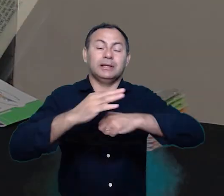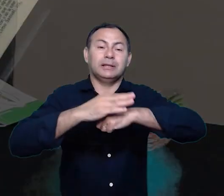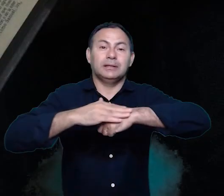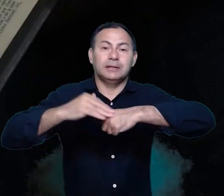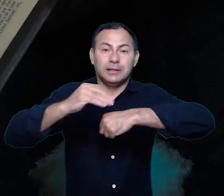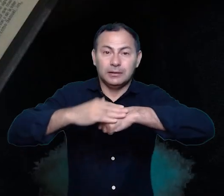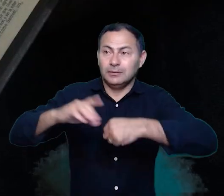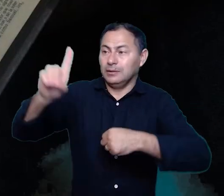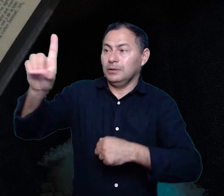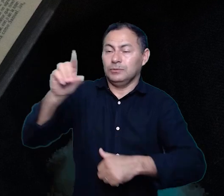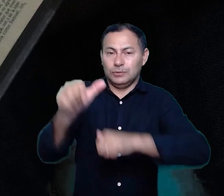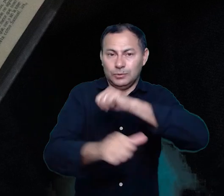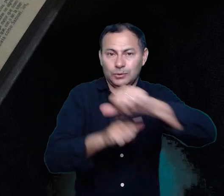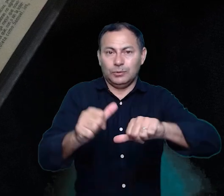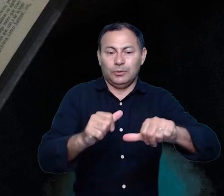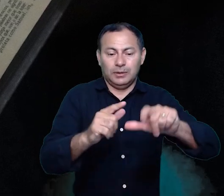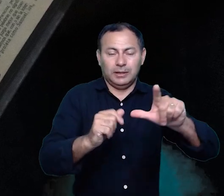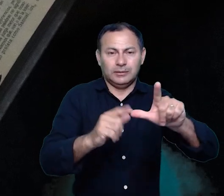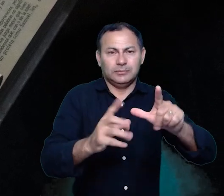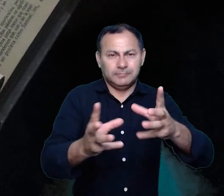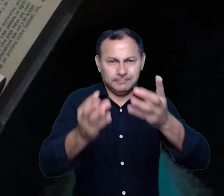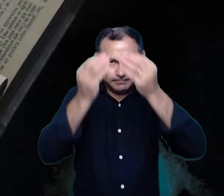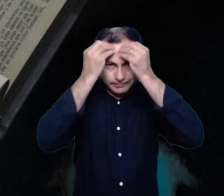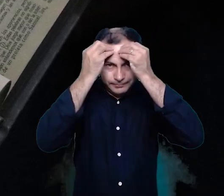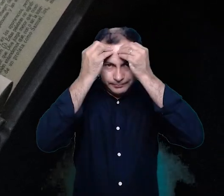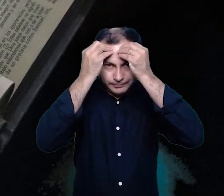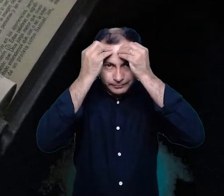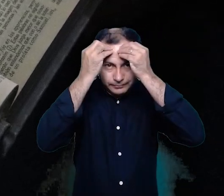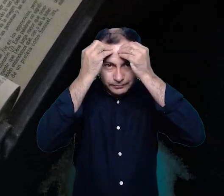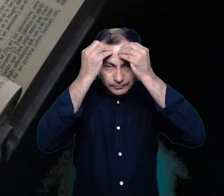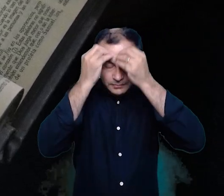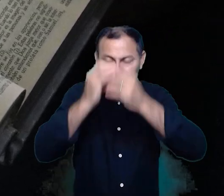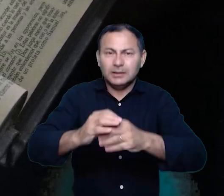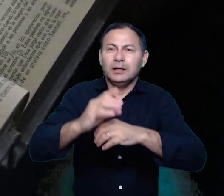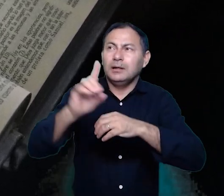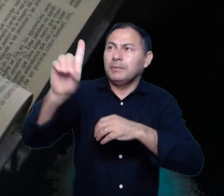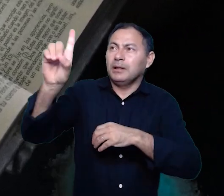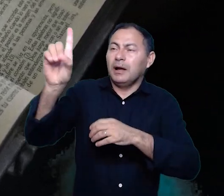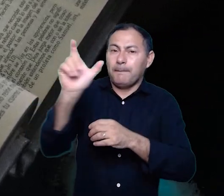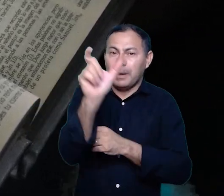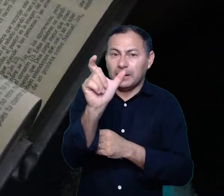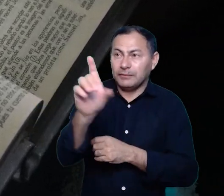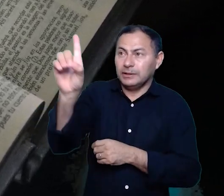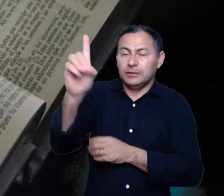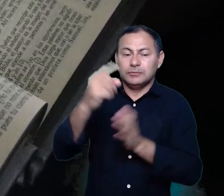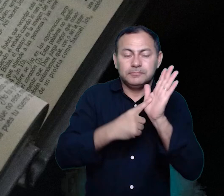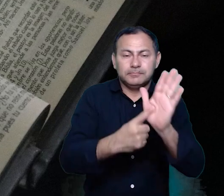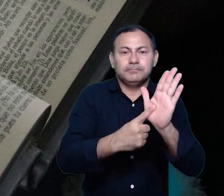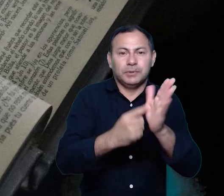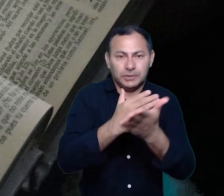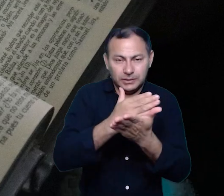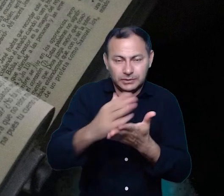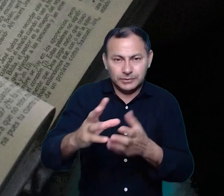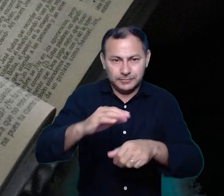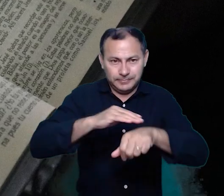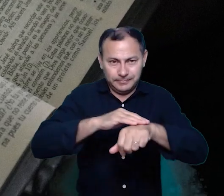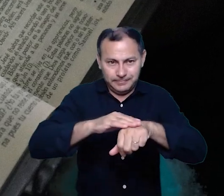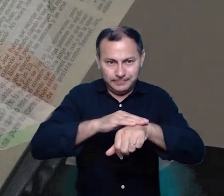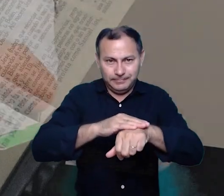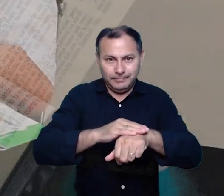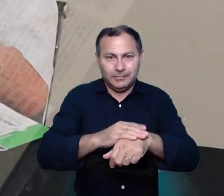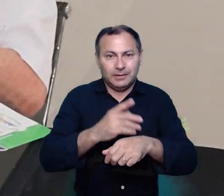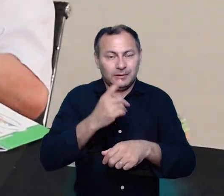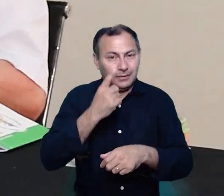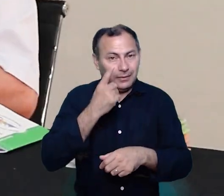esqueçamos, ternura de Deus que se tornou letra. Fixe isso na sua memória para o início de